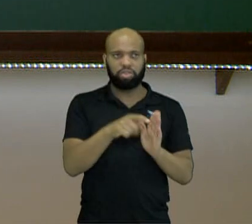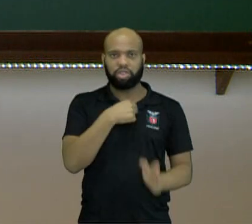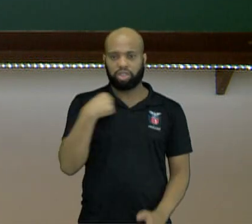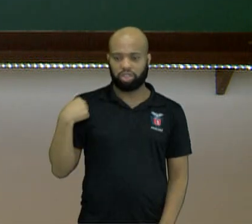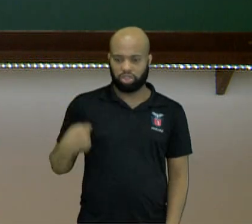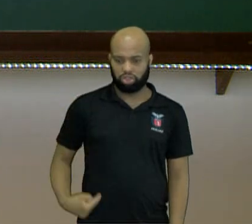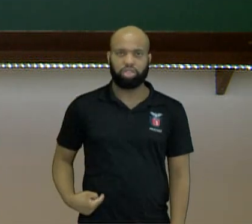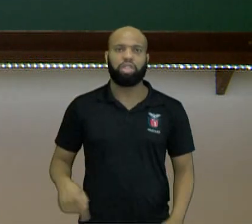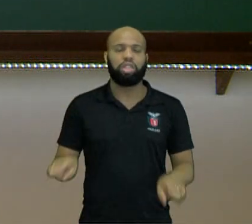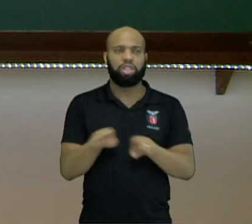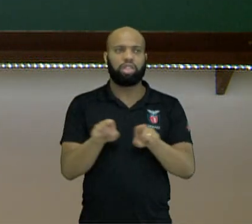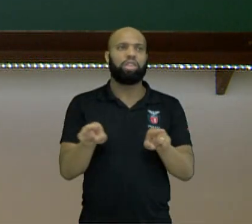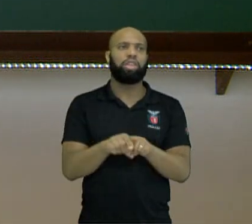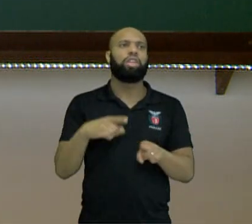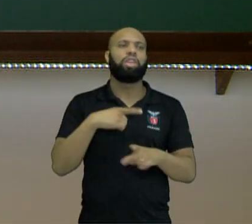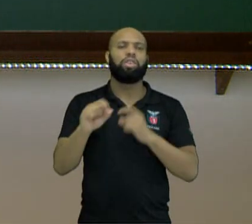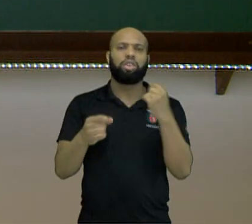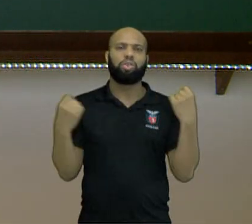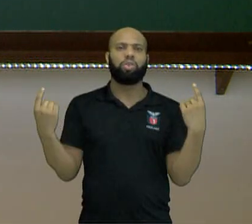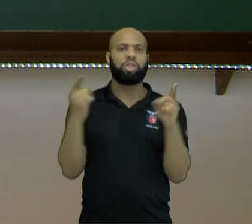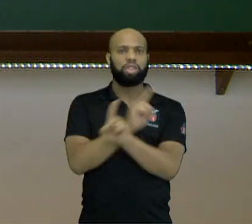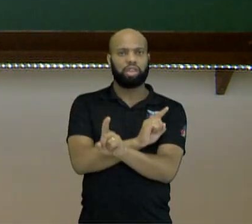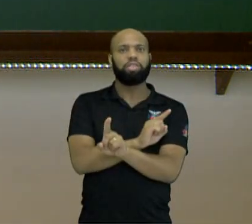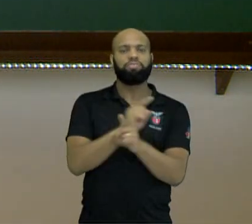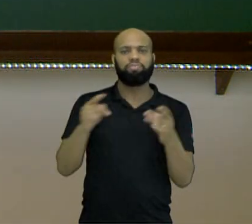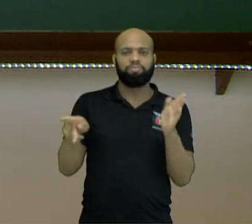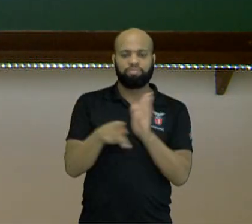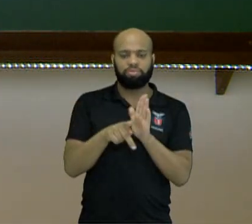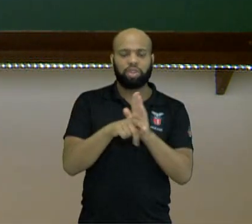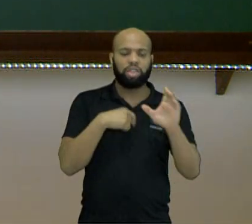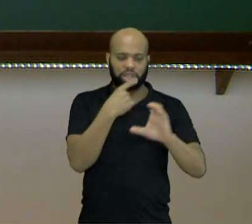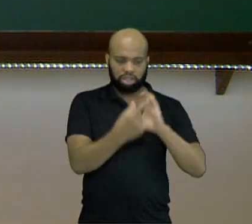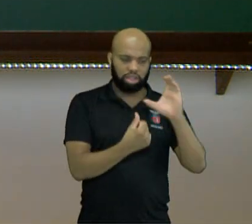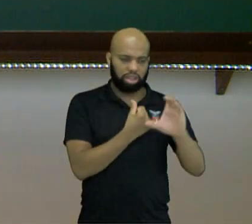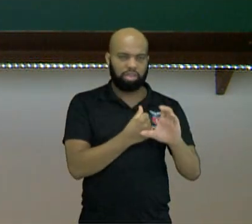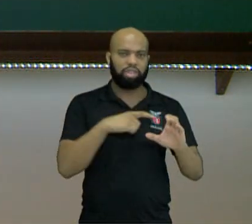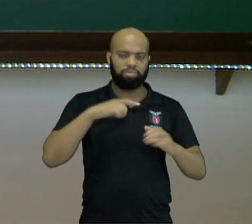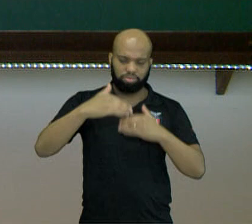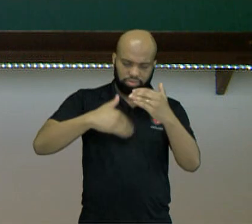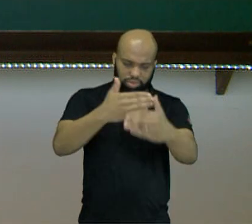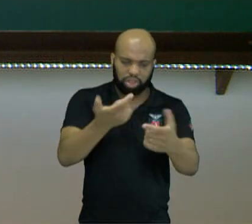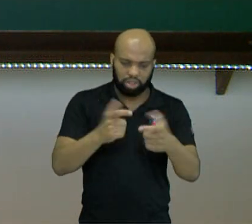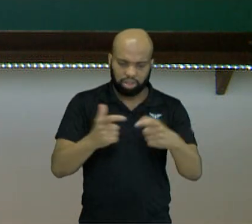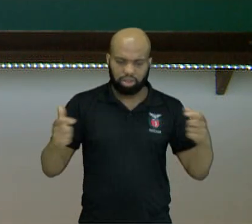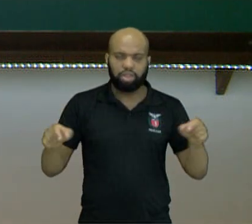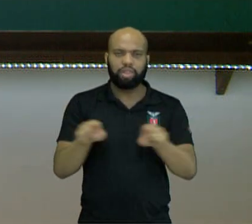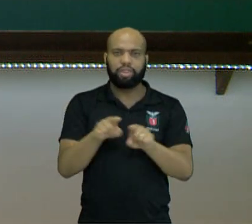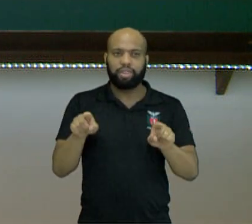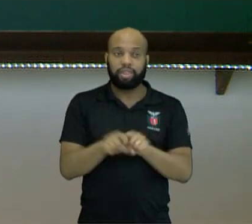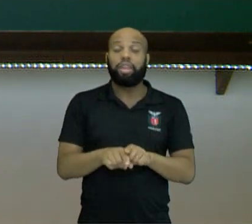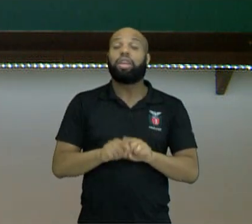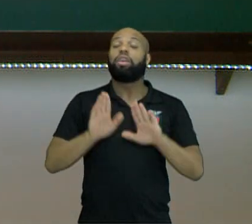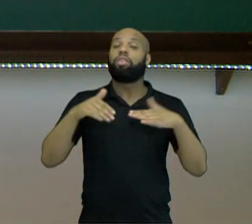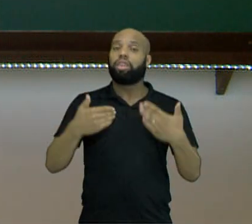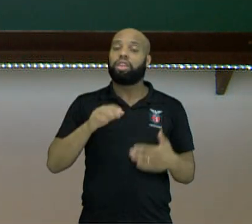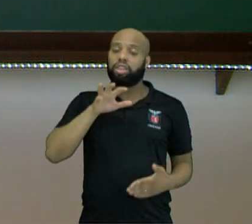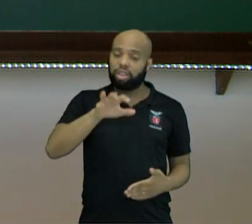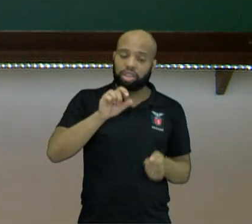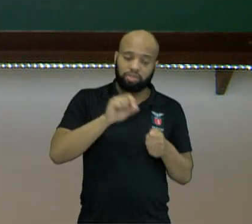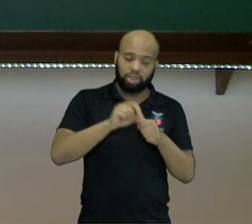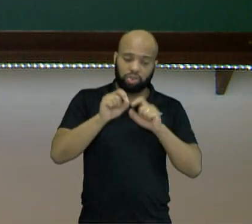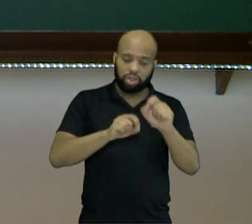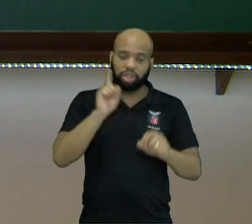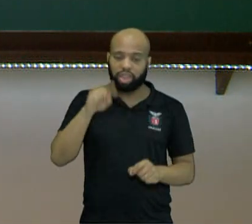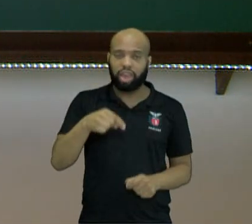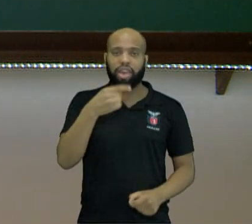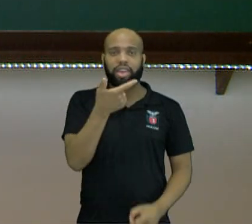Então temos as contradições do capitalismo que politicamente também, ao longo do tempo, vão crescendo, né, e configuram-se basicamente